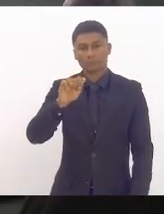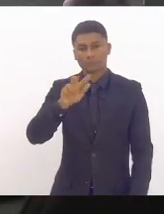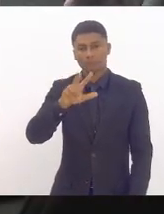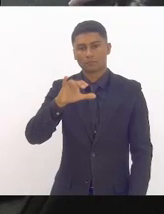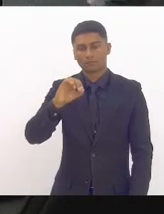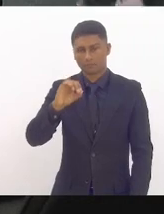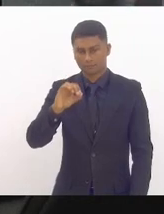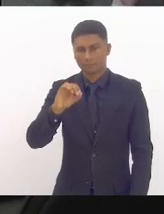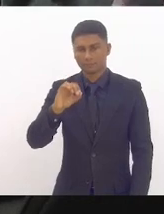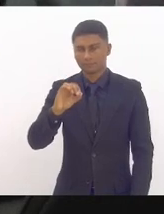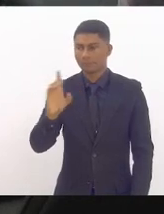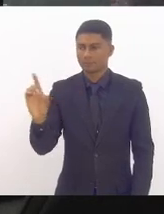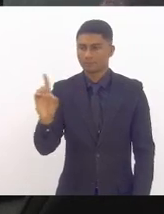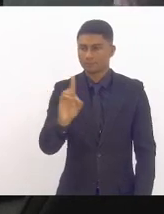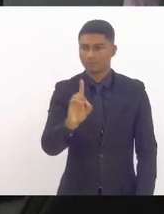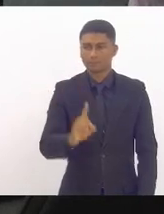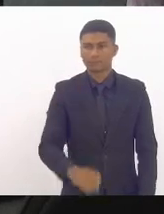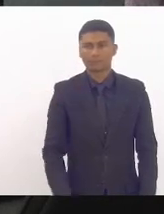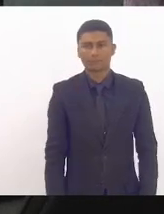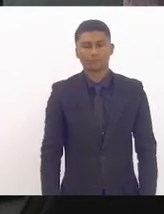Doutor Felipe.